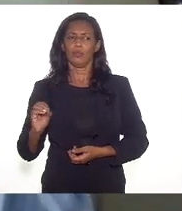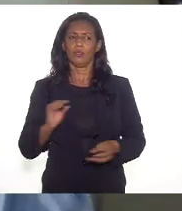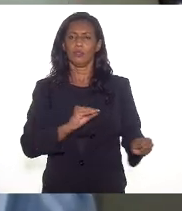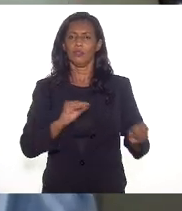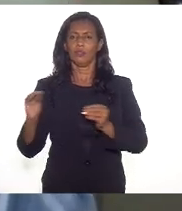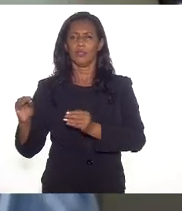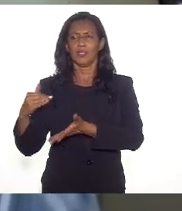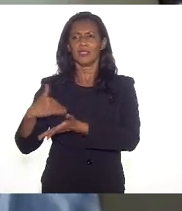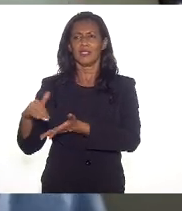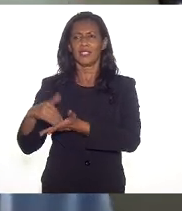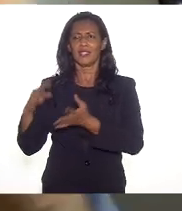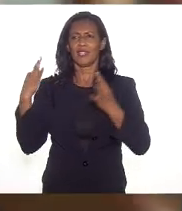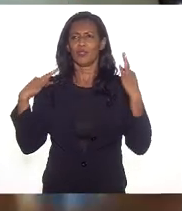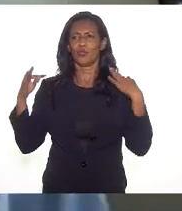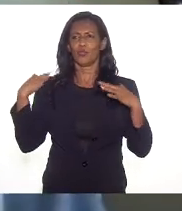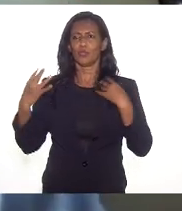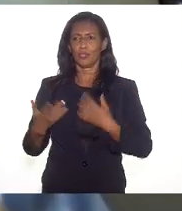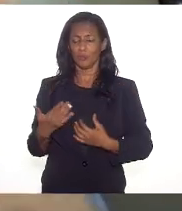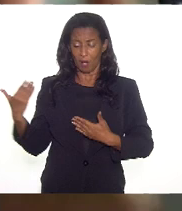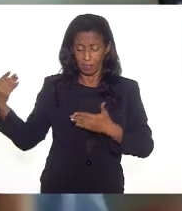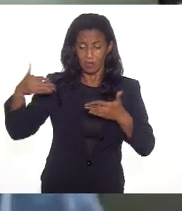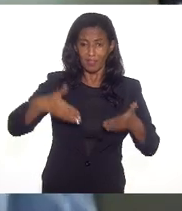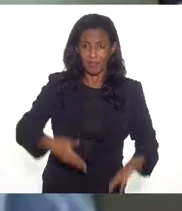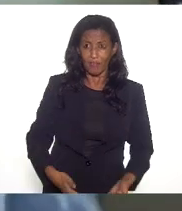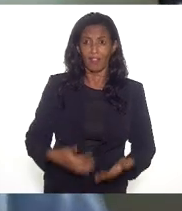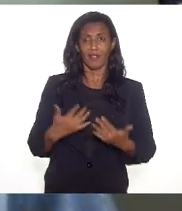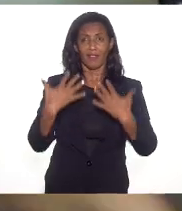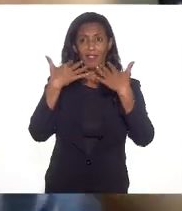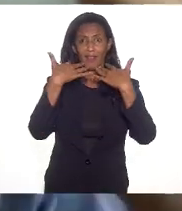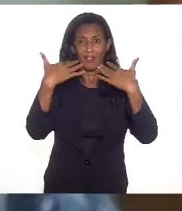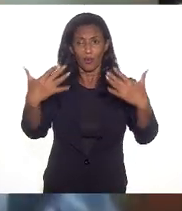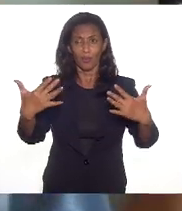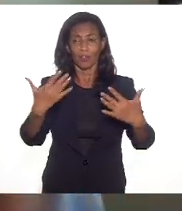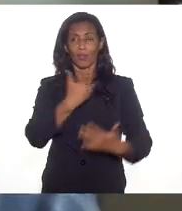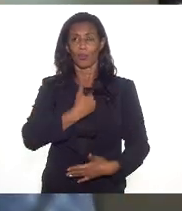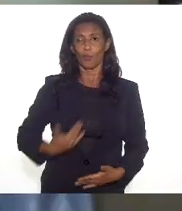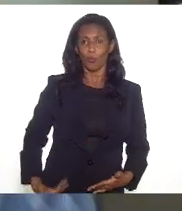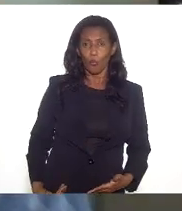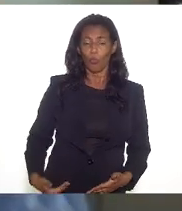turismo. Esteve aqui, participou de audiência pública,